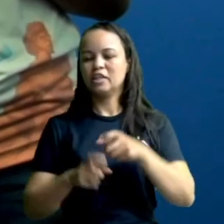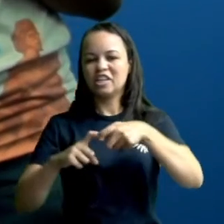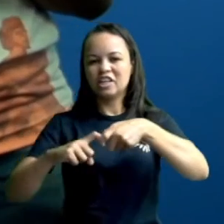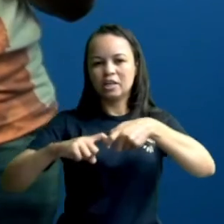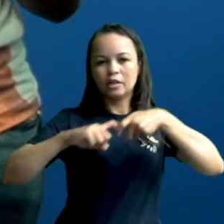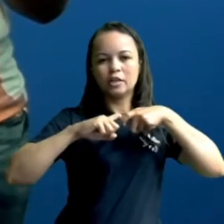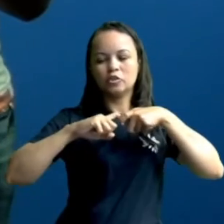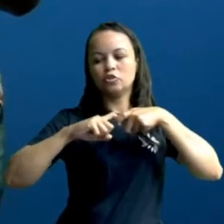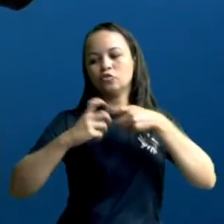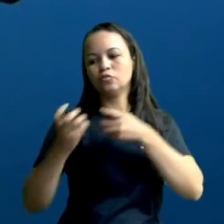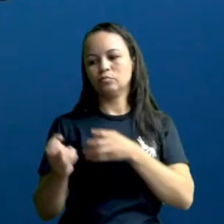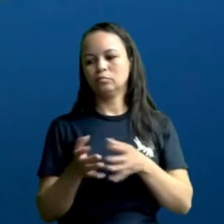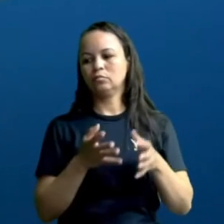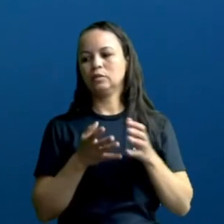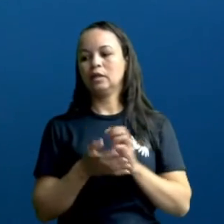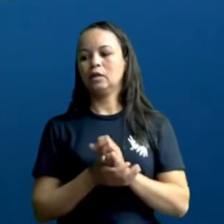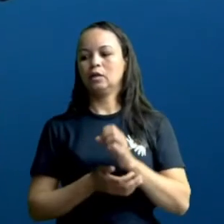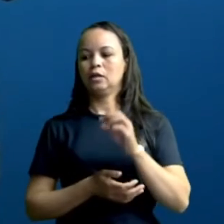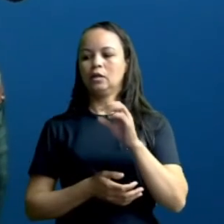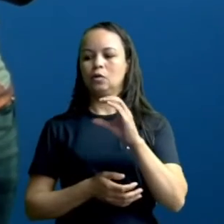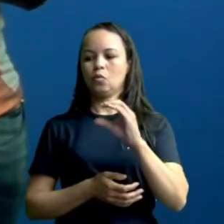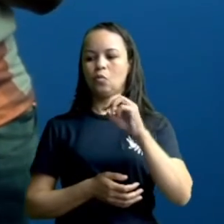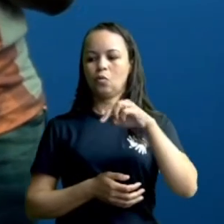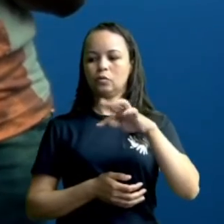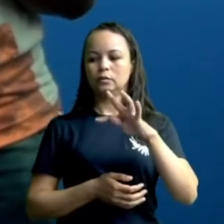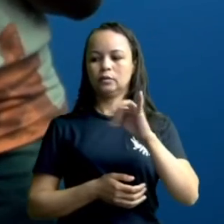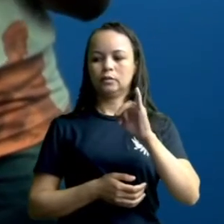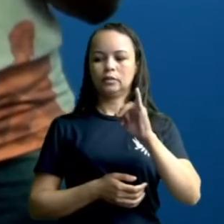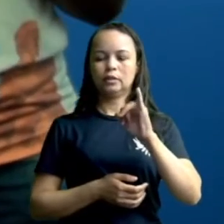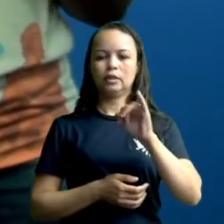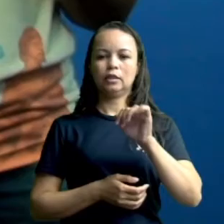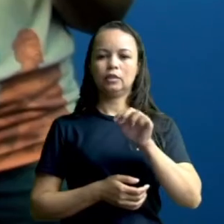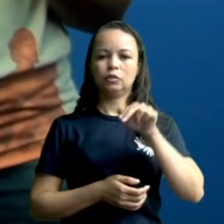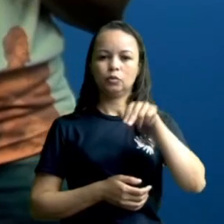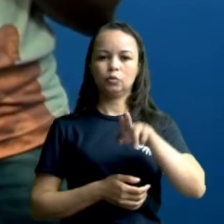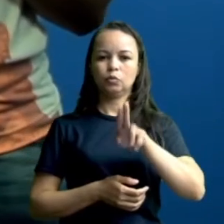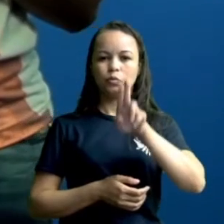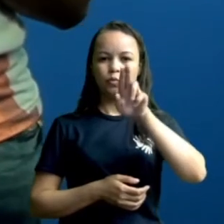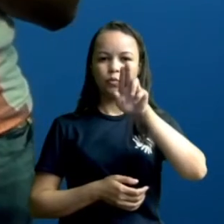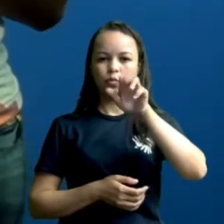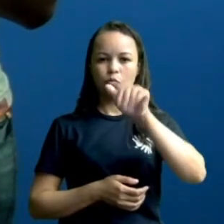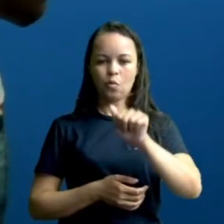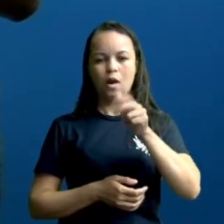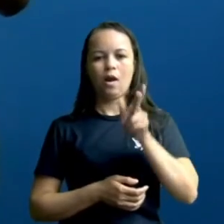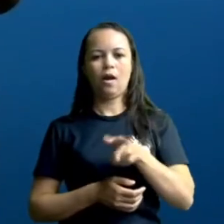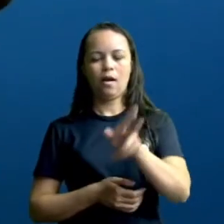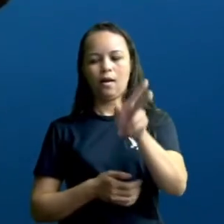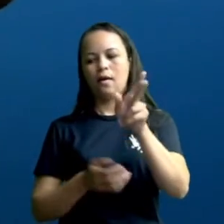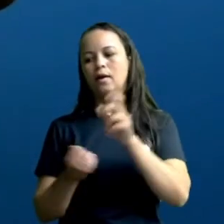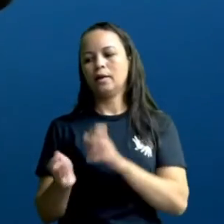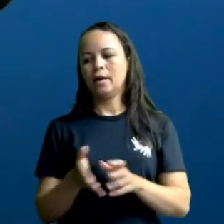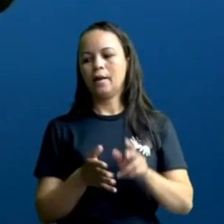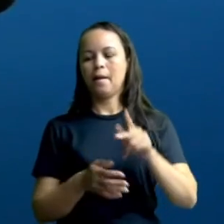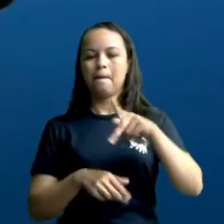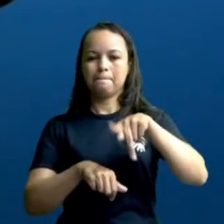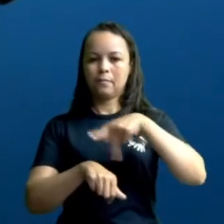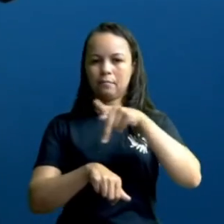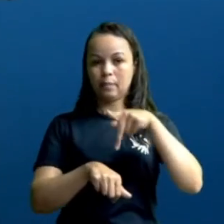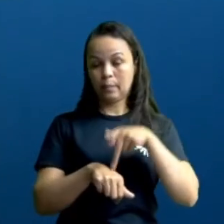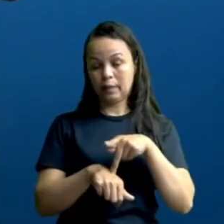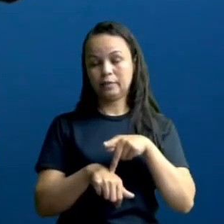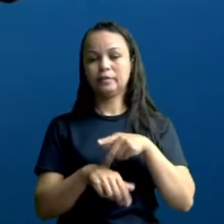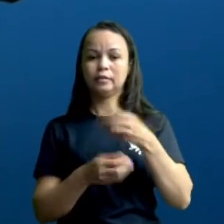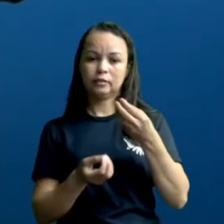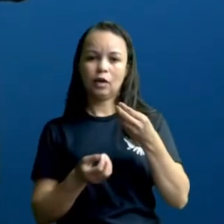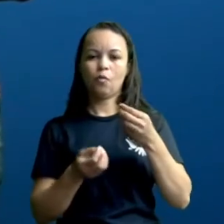duas vogaizinhas que se separam, a gente coloca o acento nas vogais fracas, que são o I e